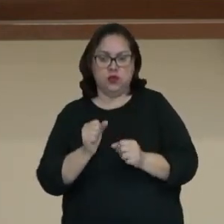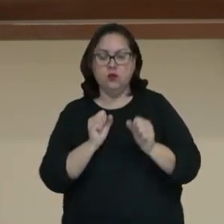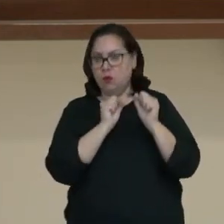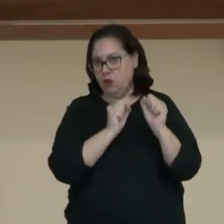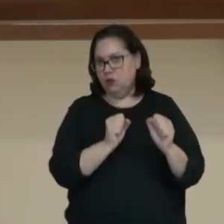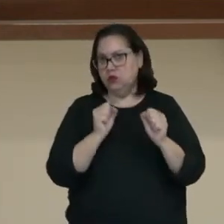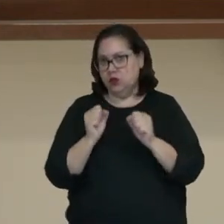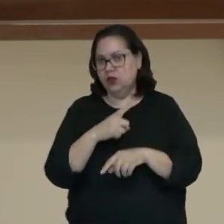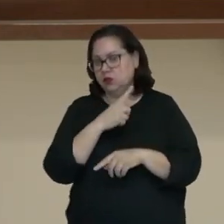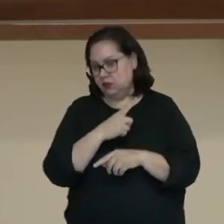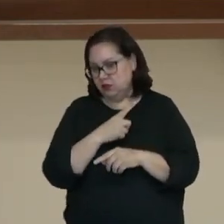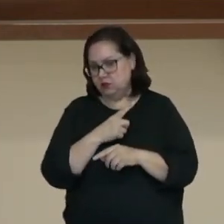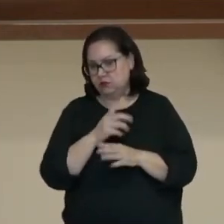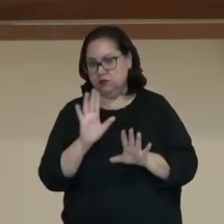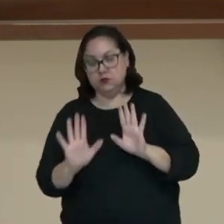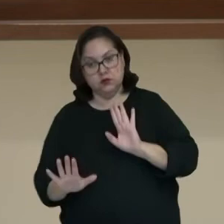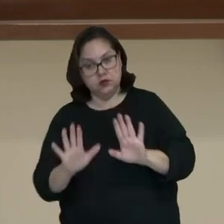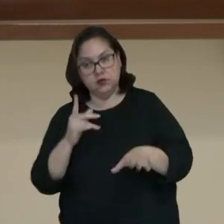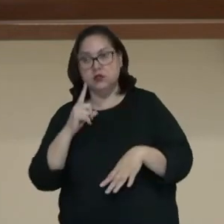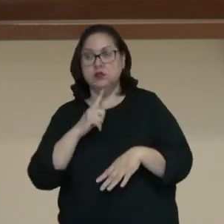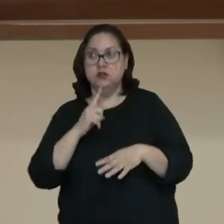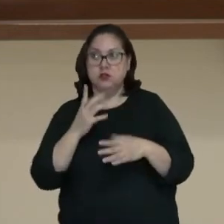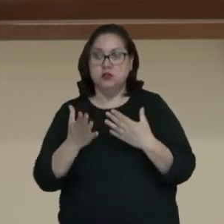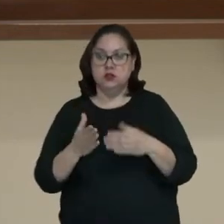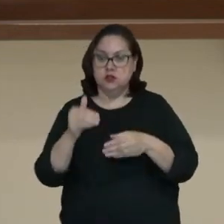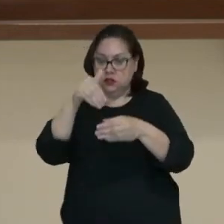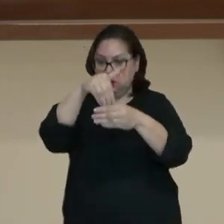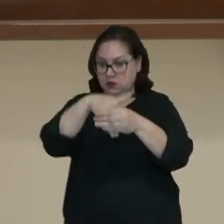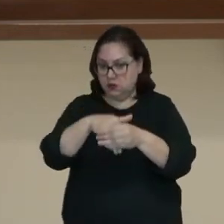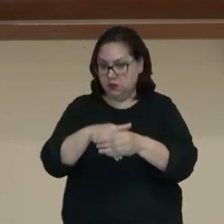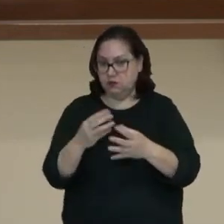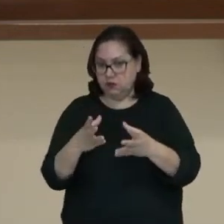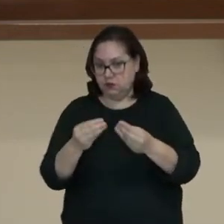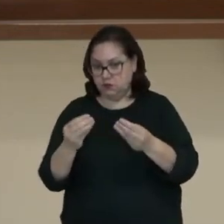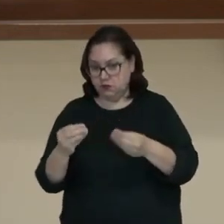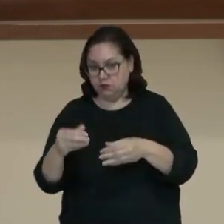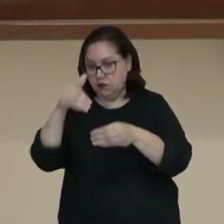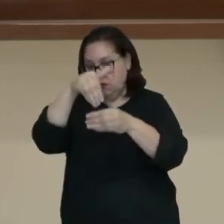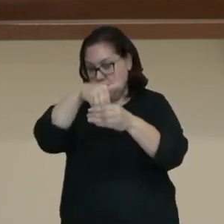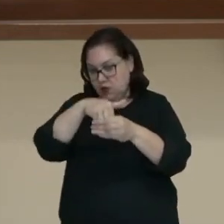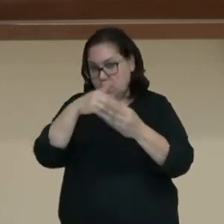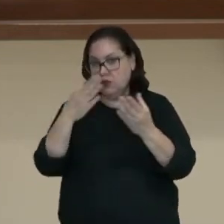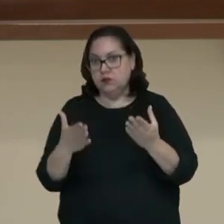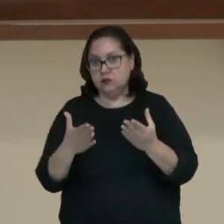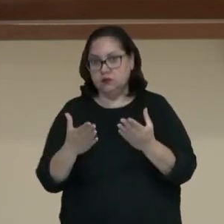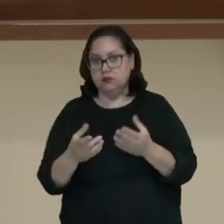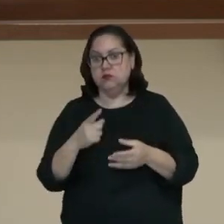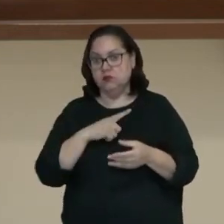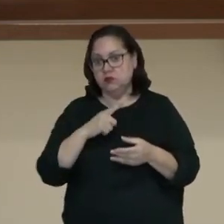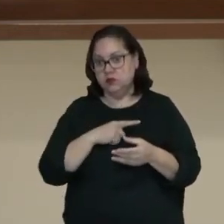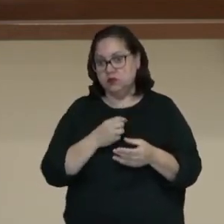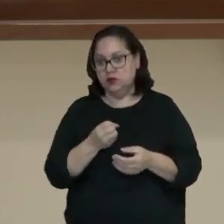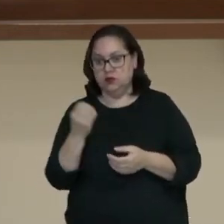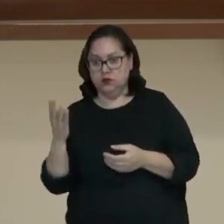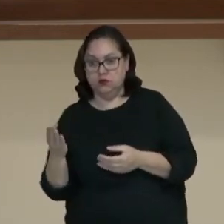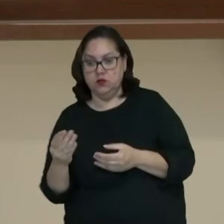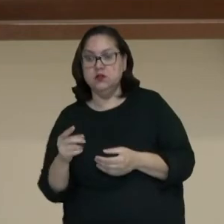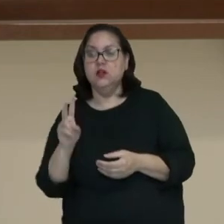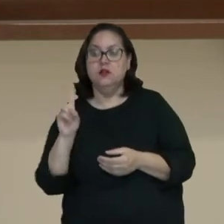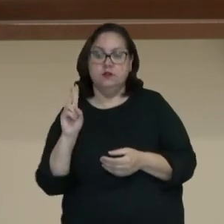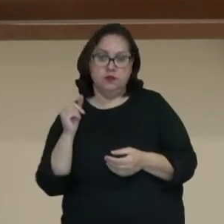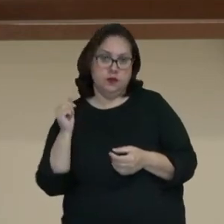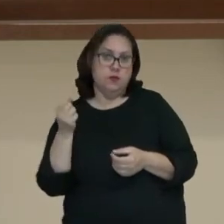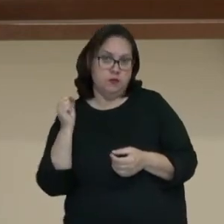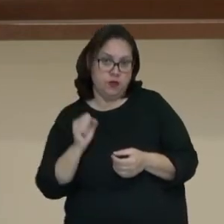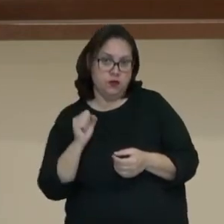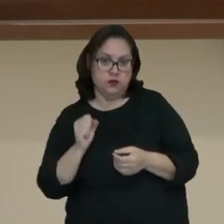poder, apesar de ser eleito pela maioria votável, né? Porque daí tem essa, entre os votos válidos,